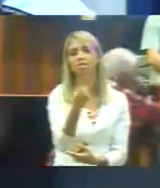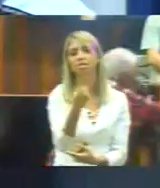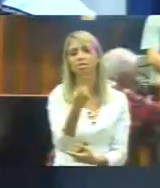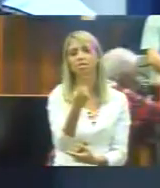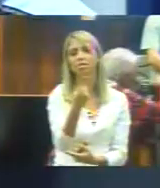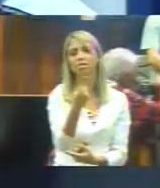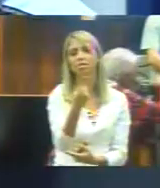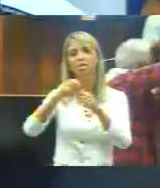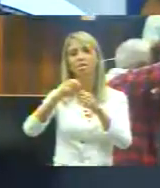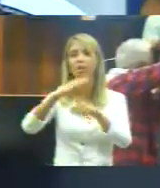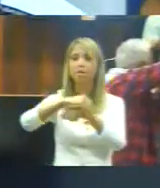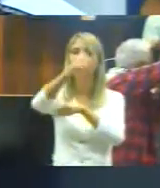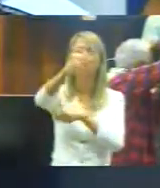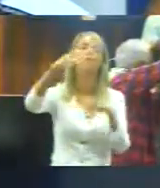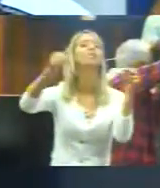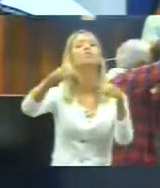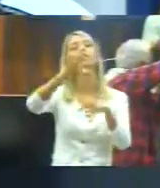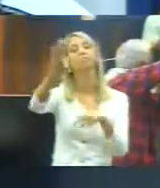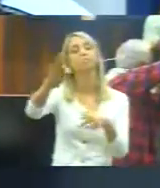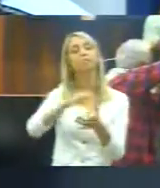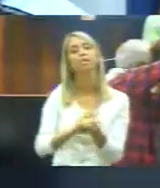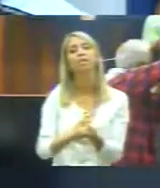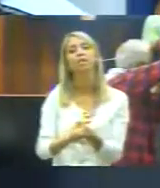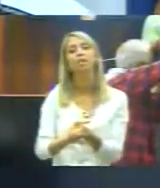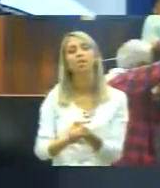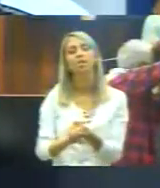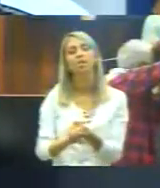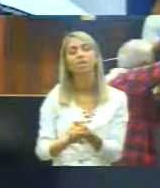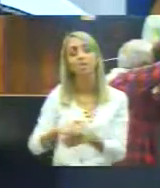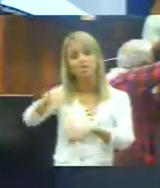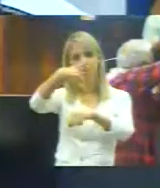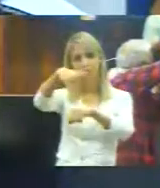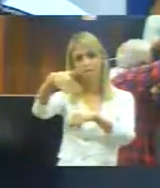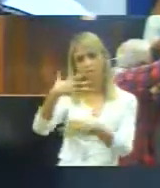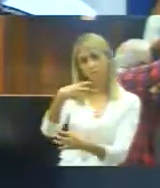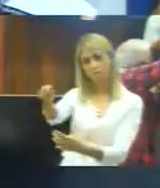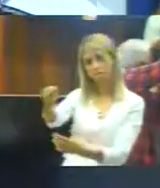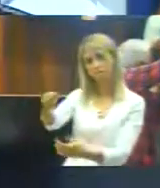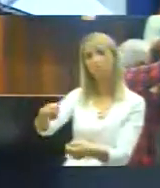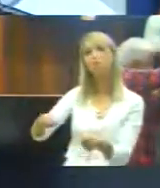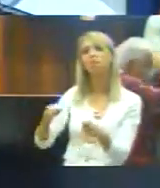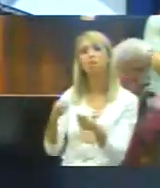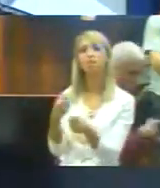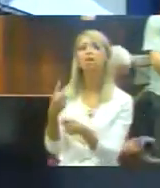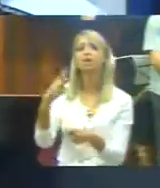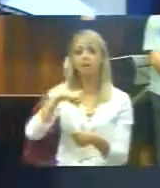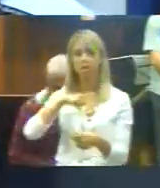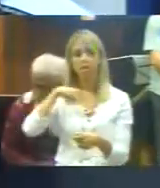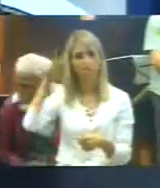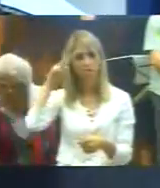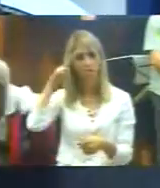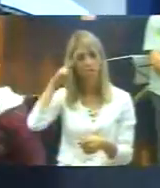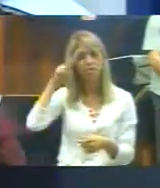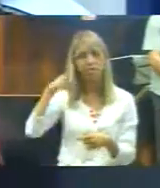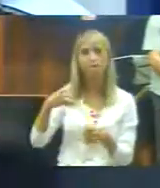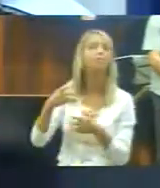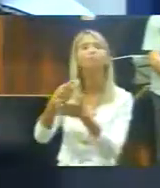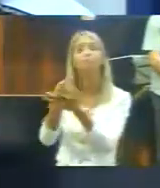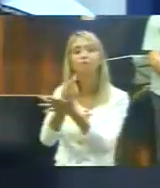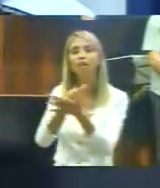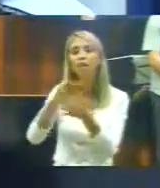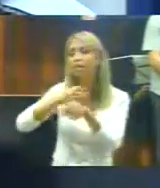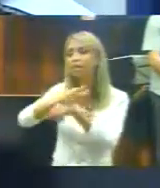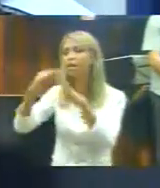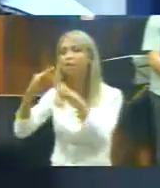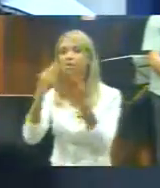nação. É, quando Alessandro nos convidou para estar com ele na segunda-feira visitando as escolas, foi uma honra. Eu gostei bastante,